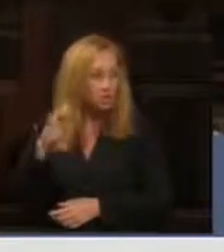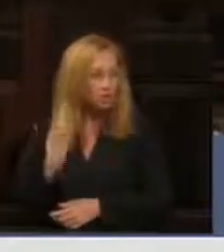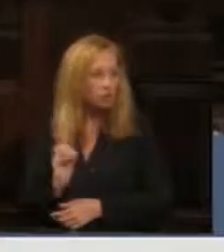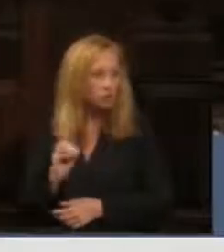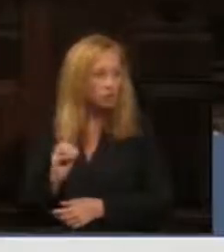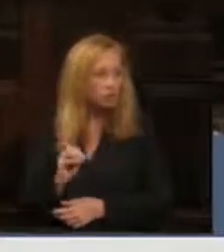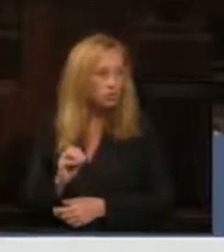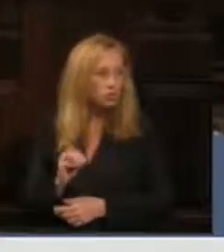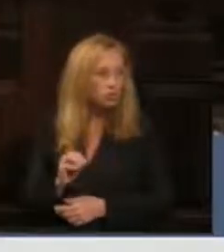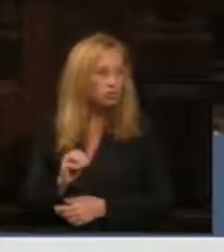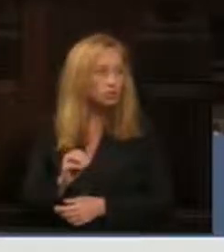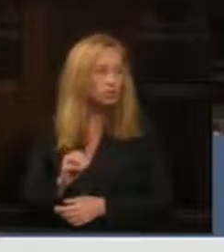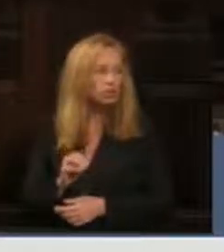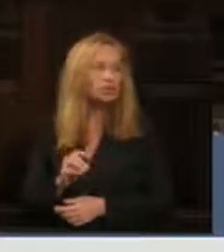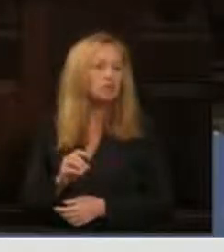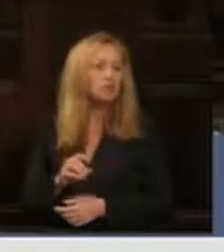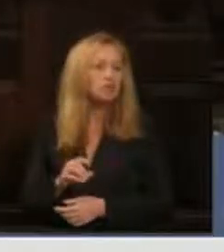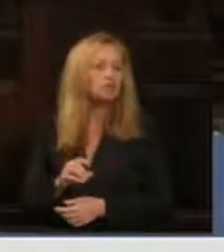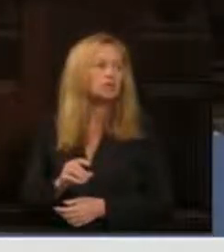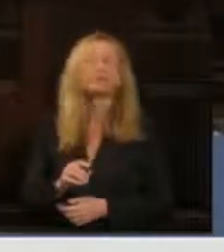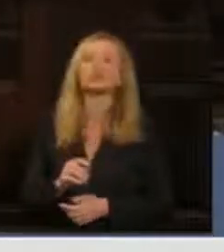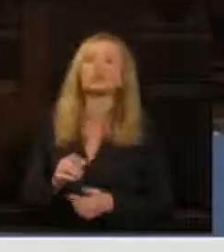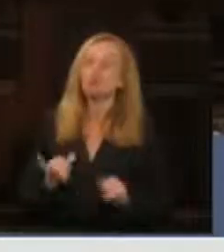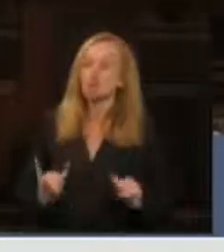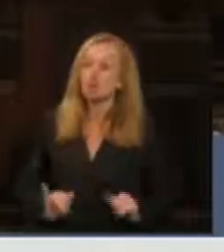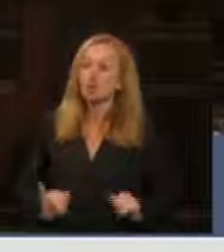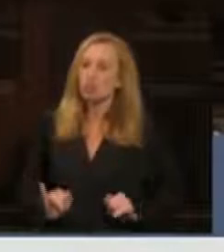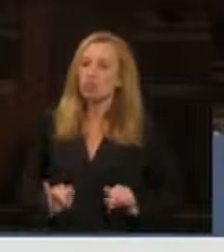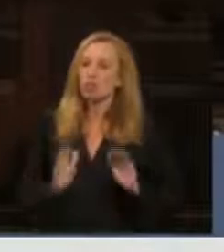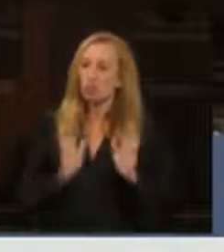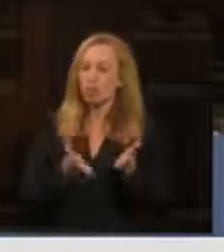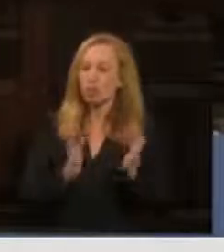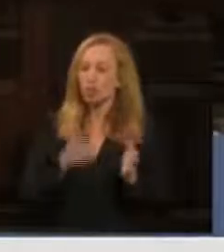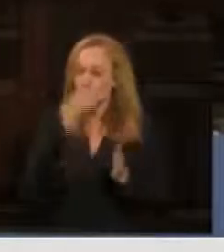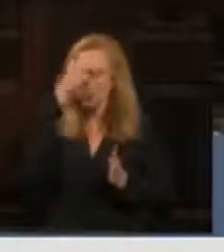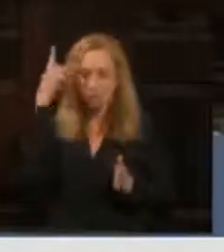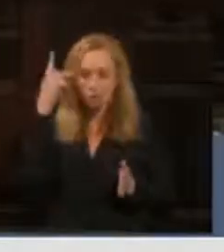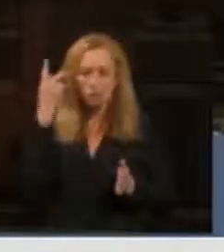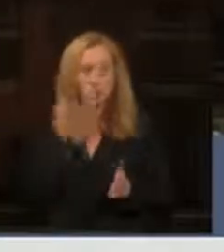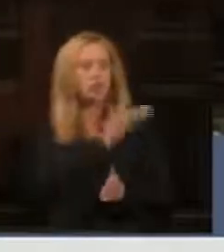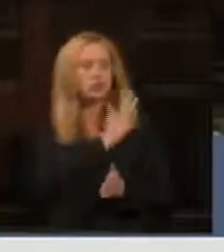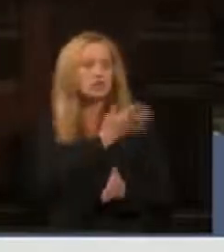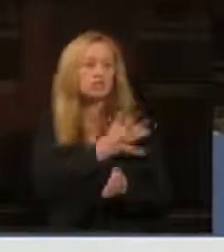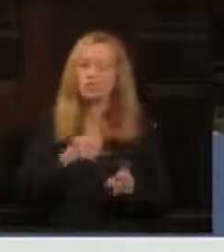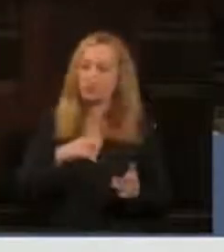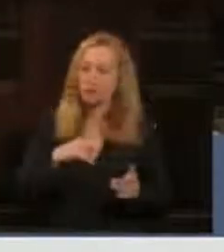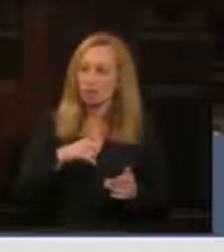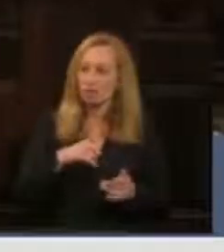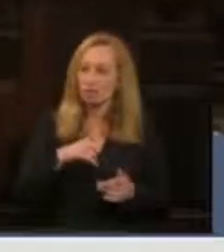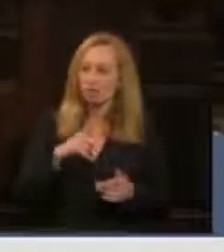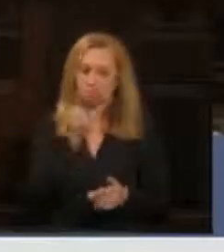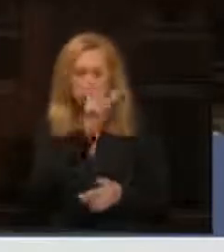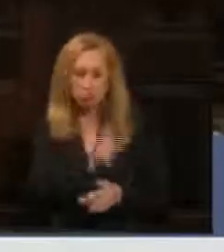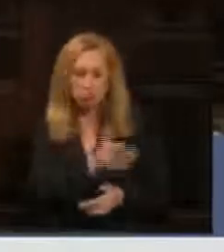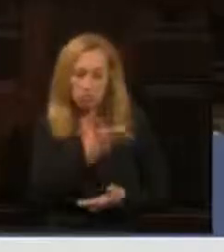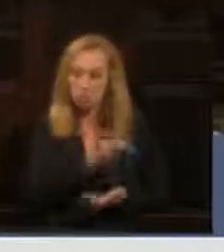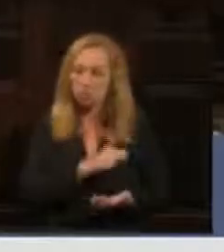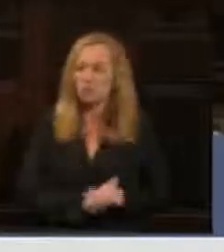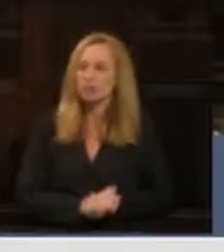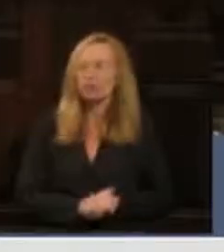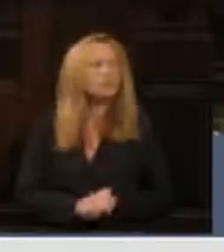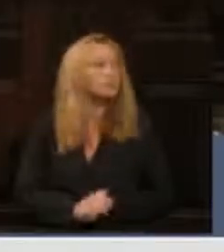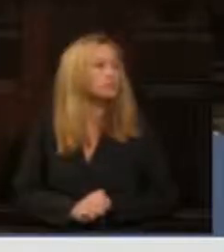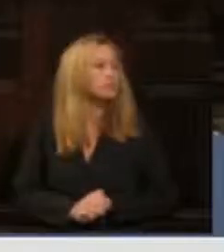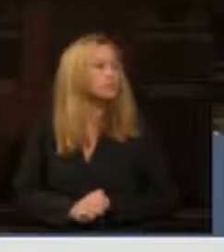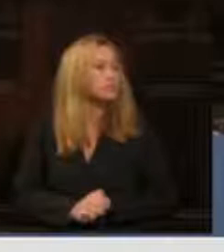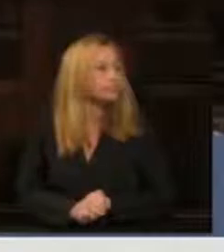funcionários. Pessoas simples, trabalhadoras, mas que acabam reproduzindo a lógica do racismo tão impregnada da nossa